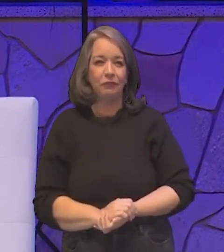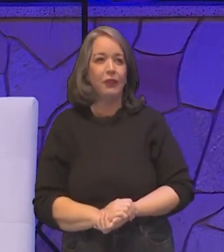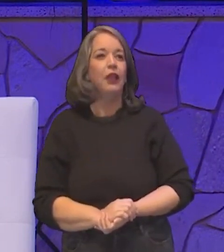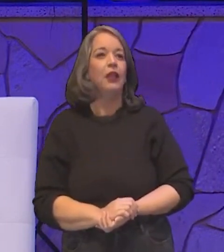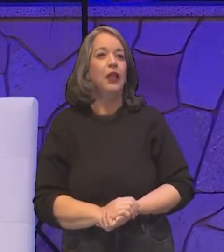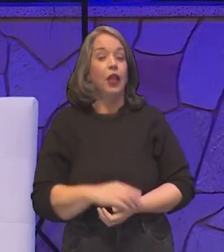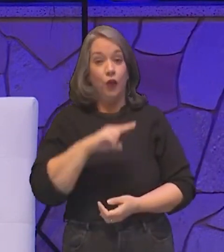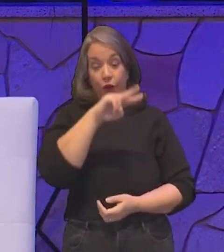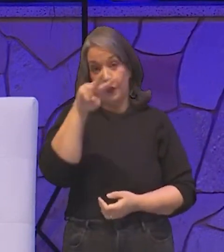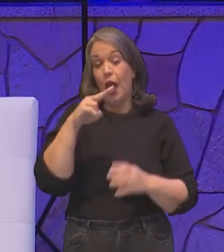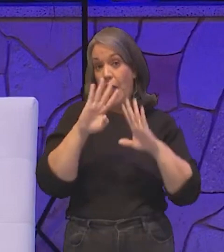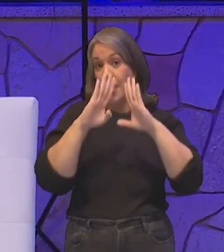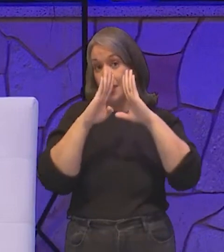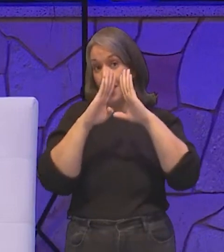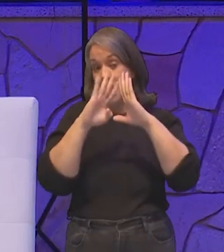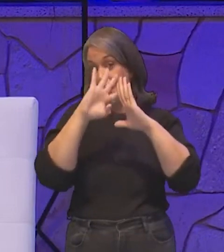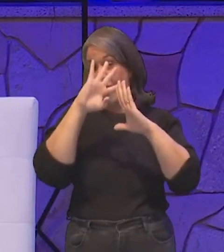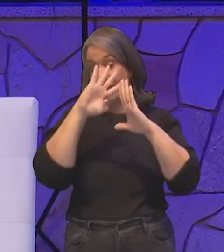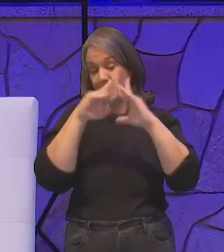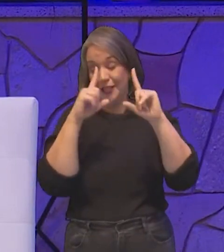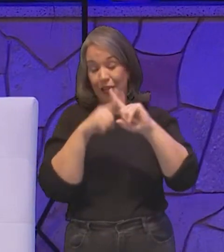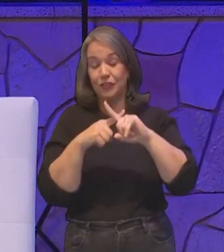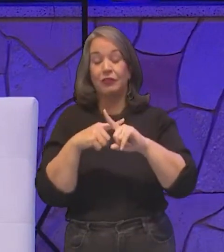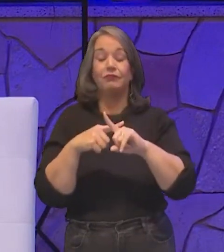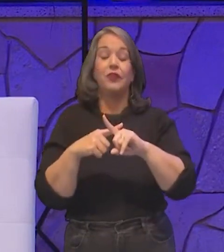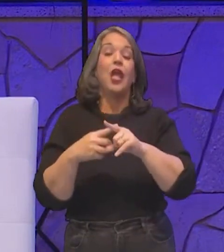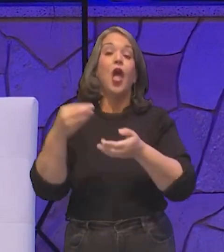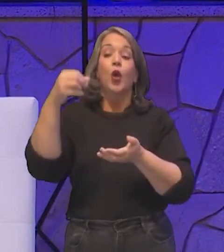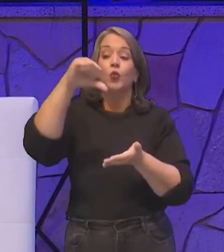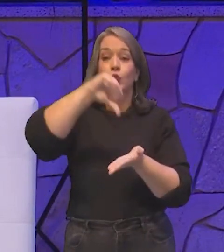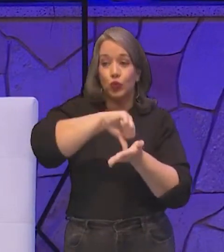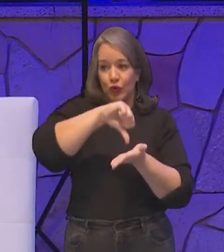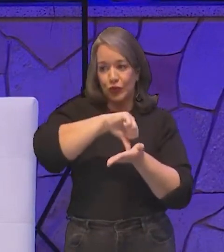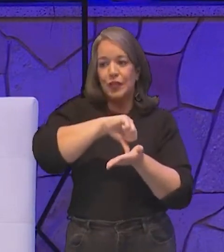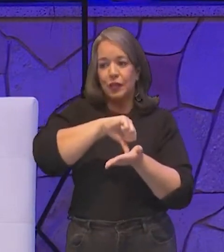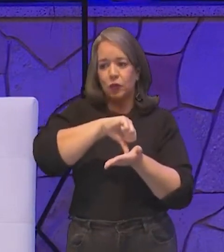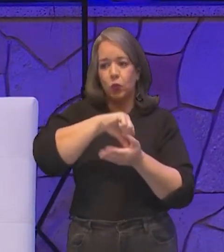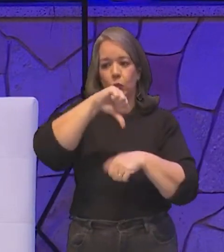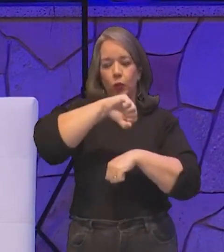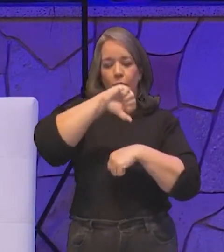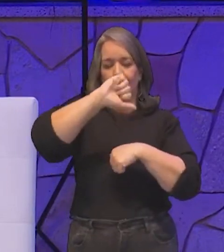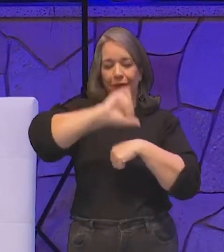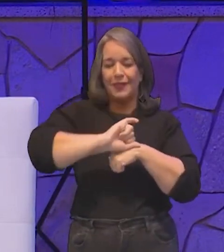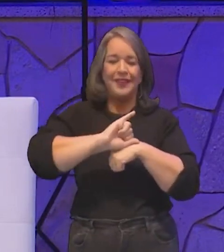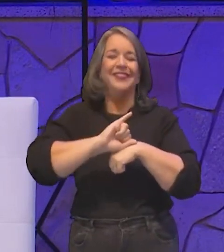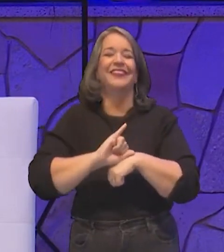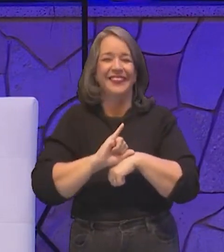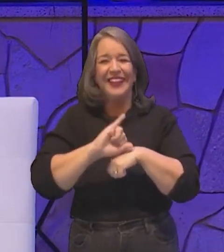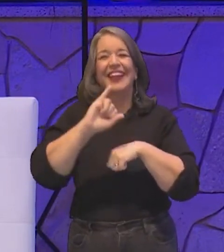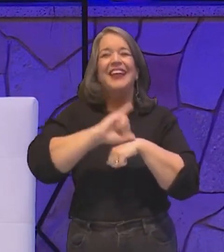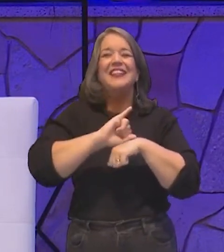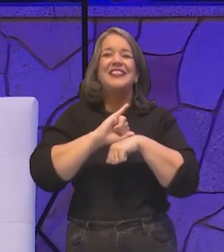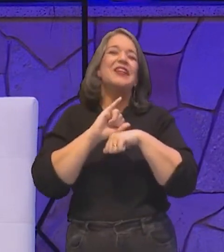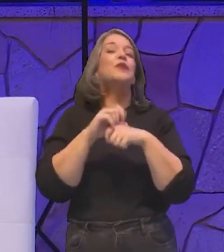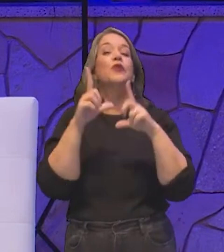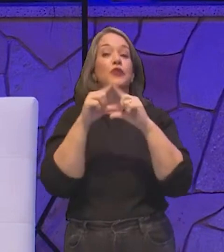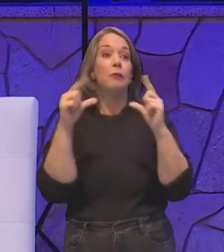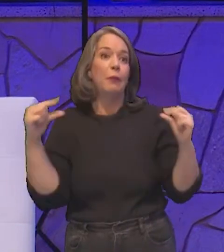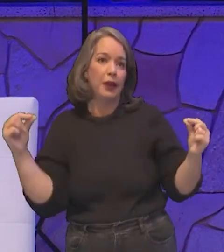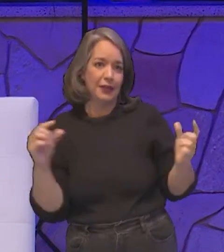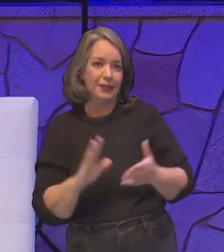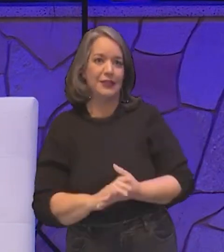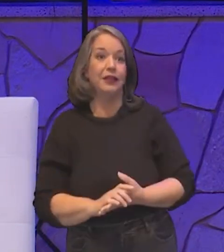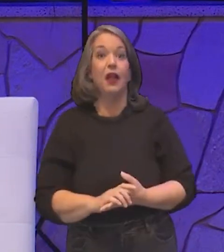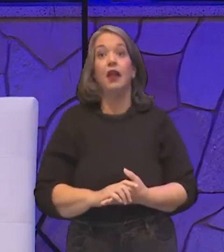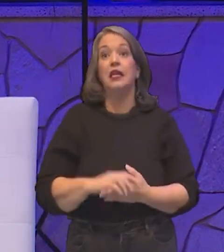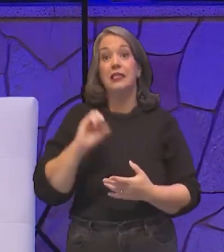no centro de Brasília, se nós tentássemos seguir cada irmão de volta para sua casa, nós veríamos que cada irmão iria